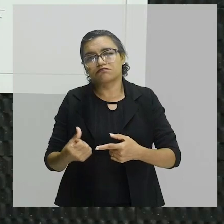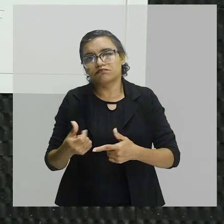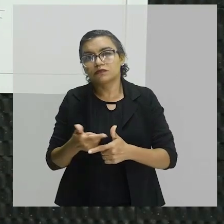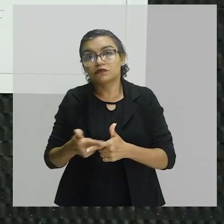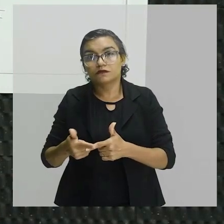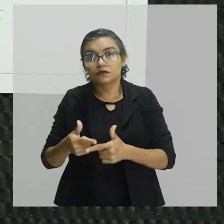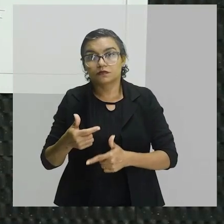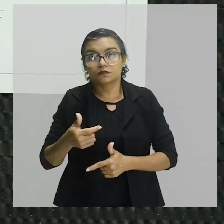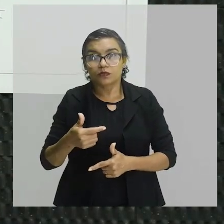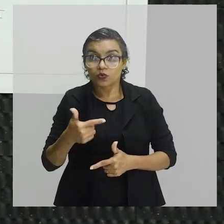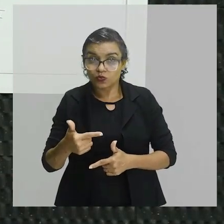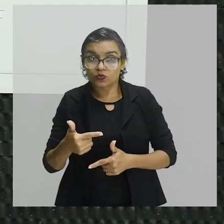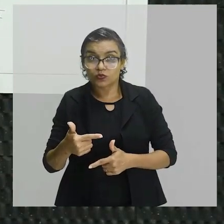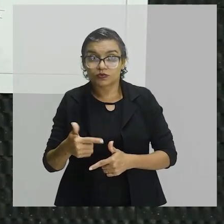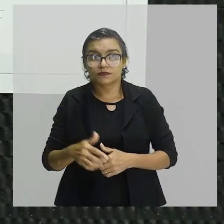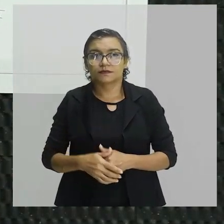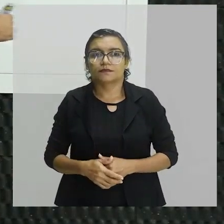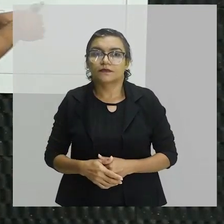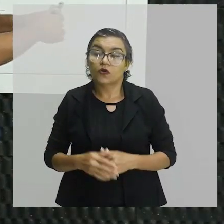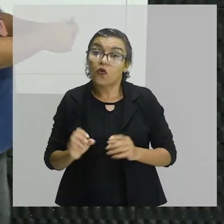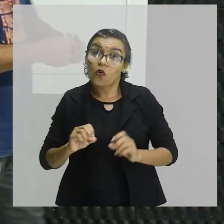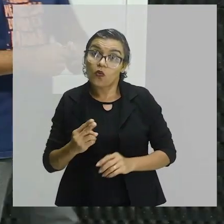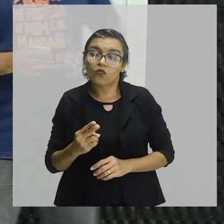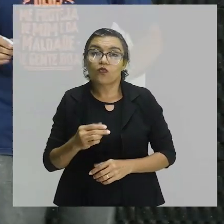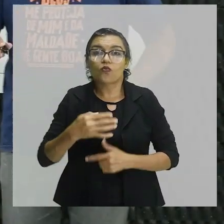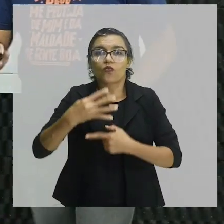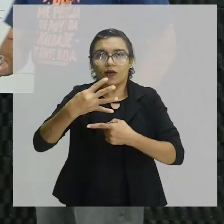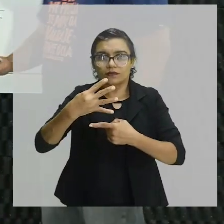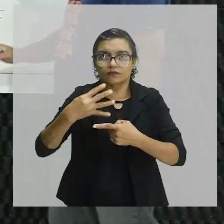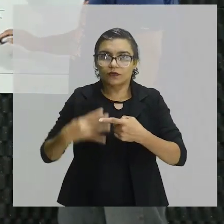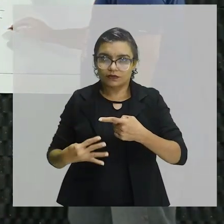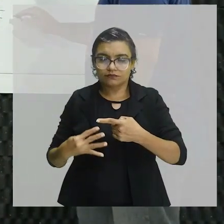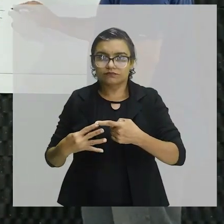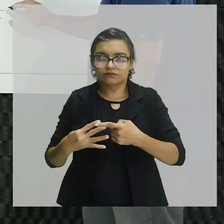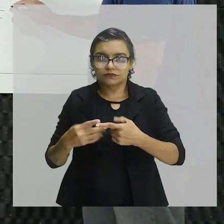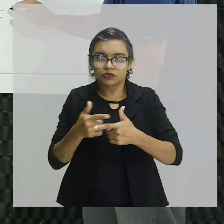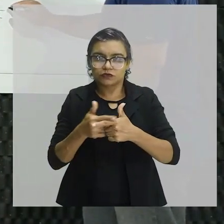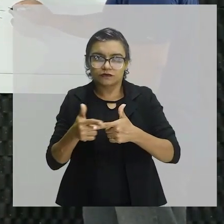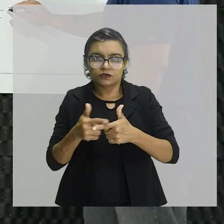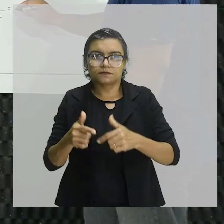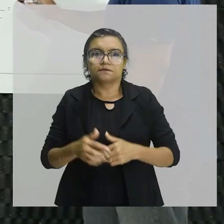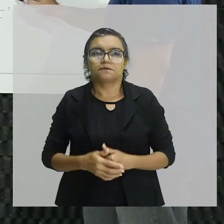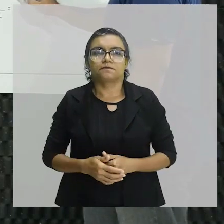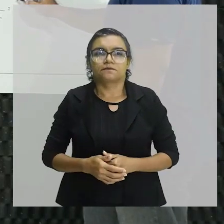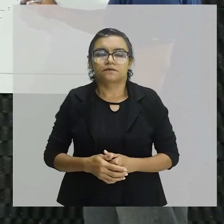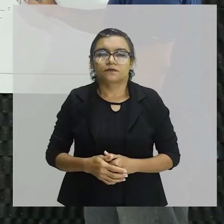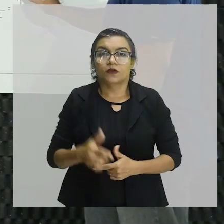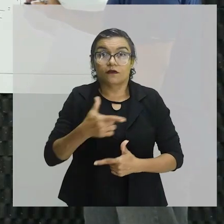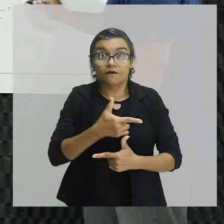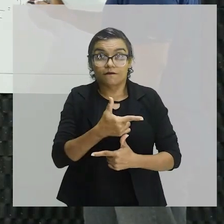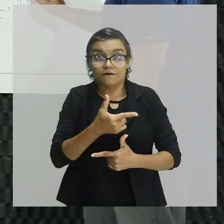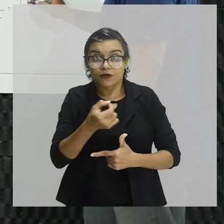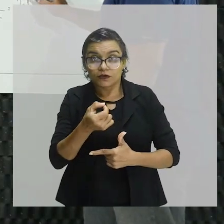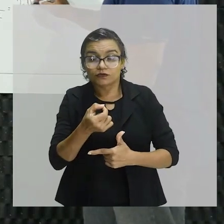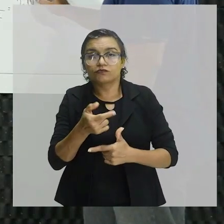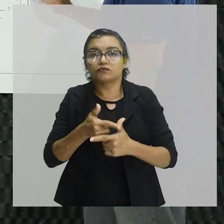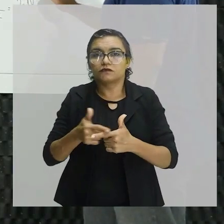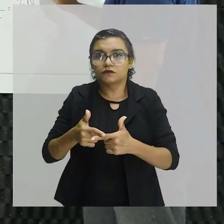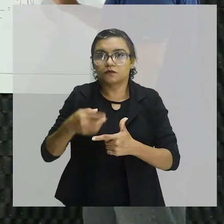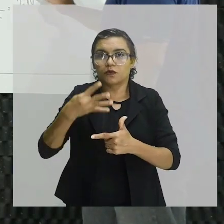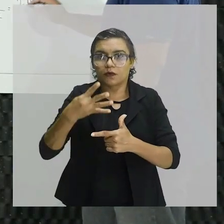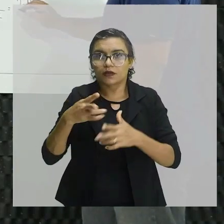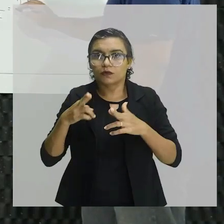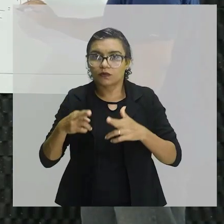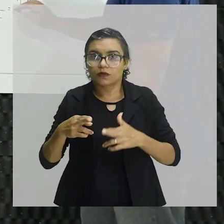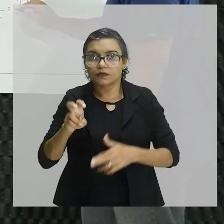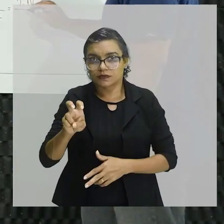por 4. 20 dividido por 4 é 5, né? Então, 5 vezes